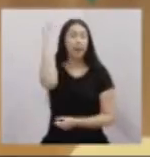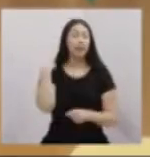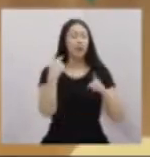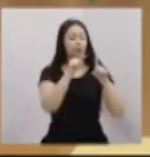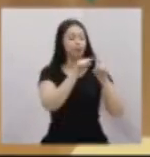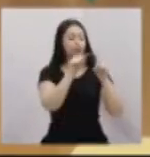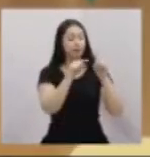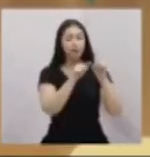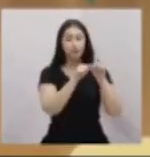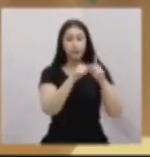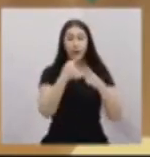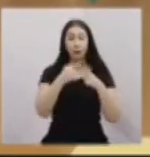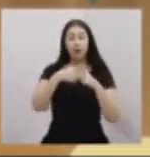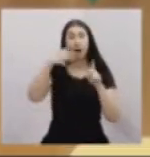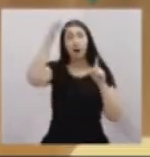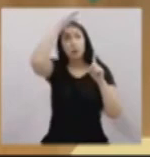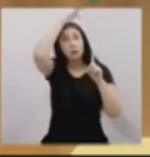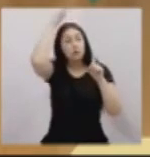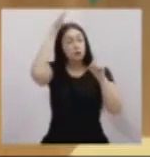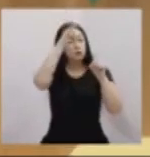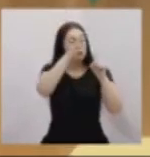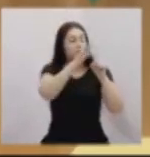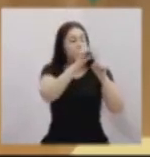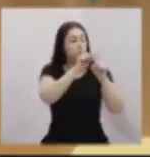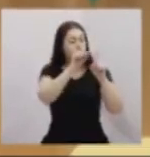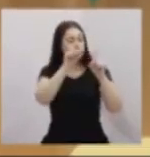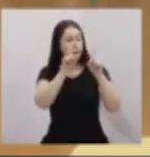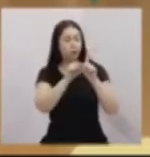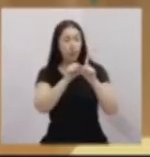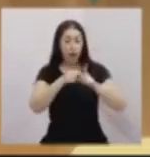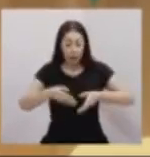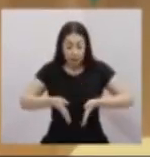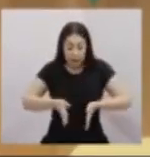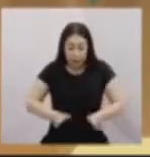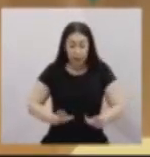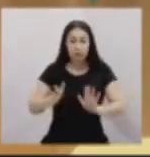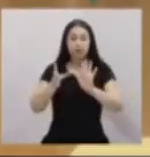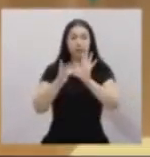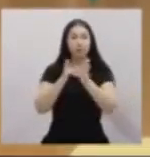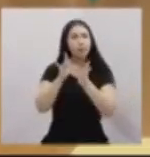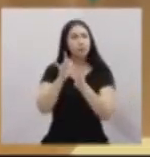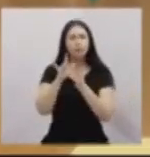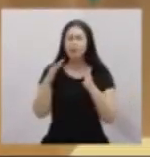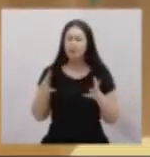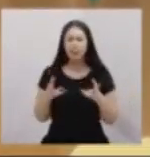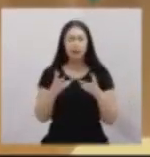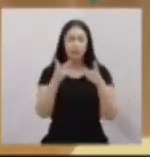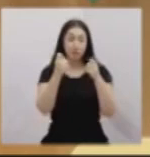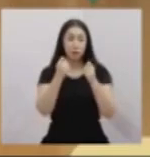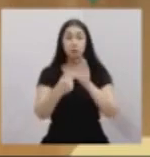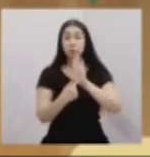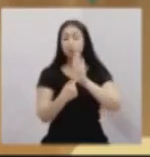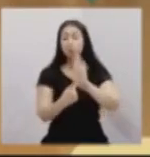pelo Espírito, concebe um ser gloriosamente tremendo. Isso mostra para